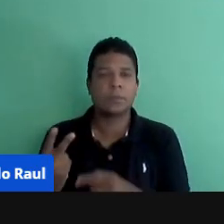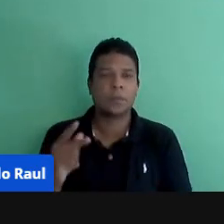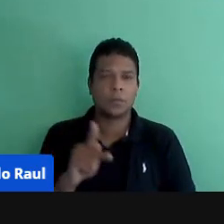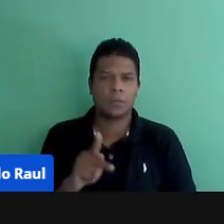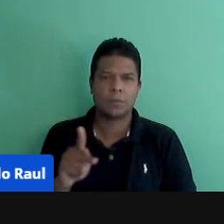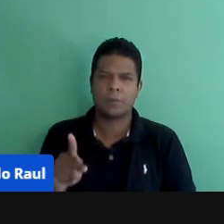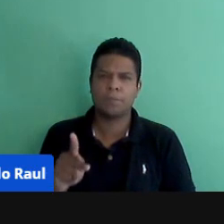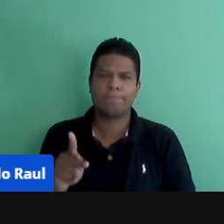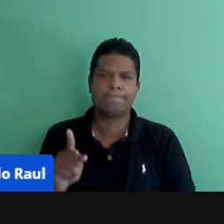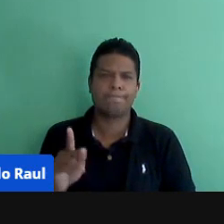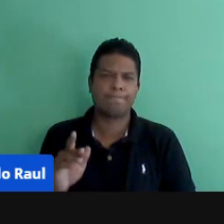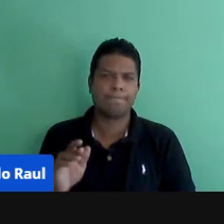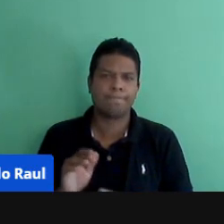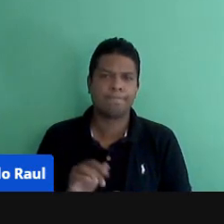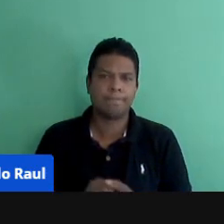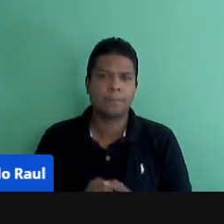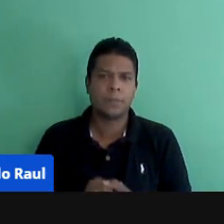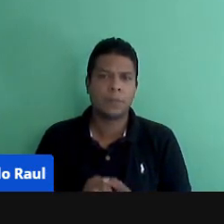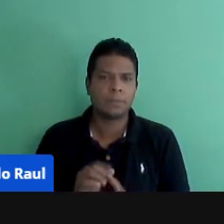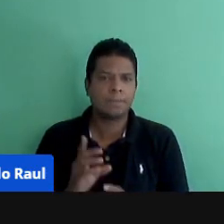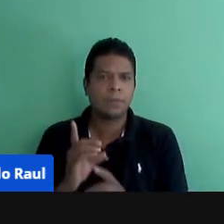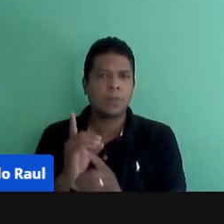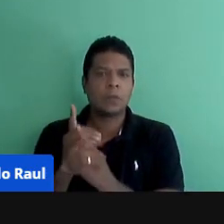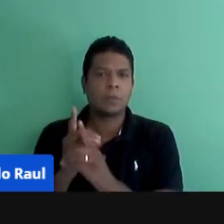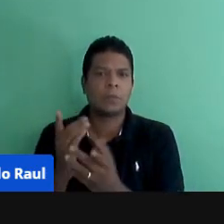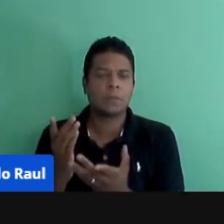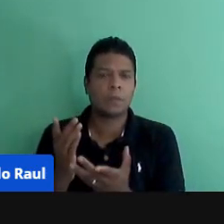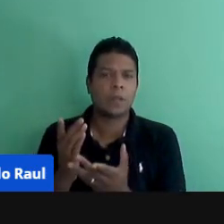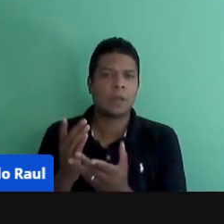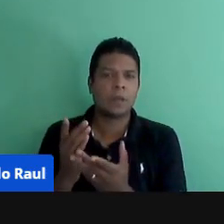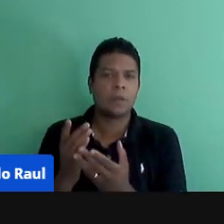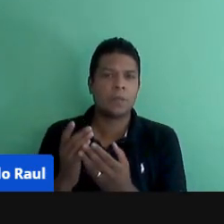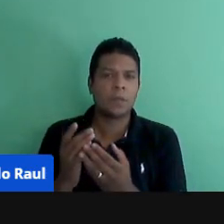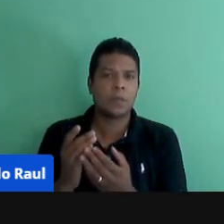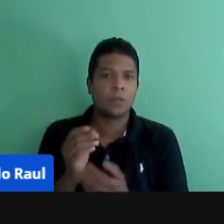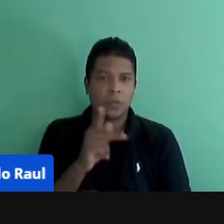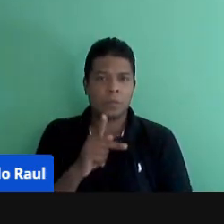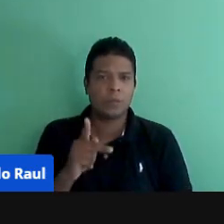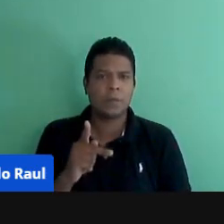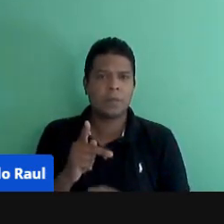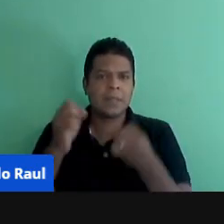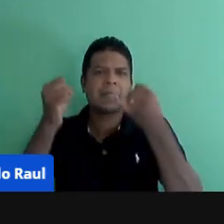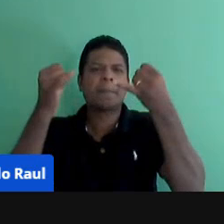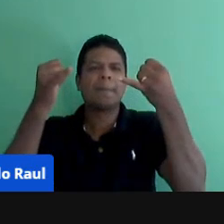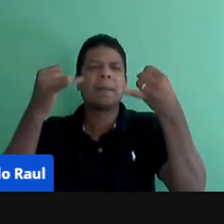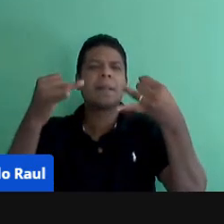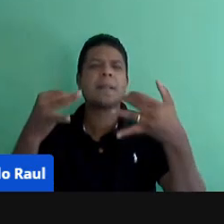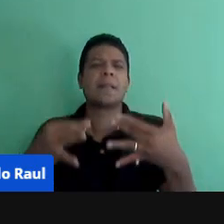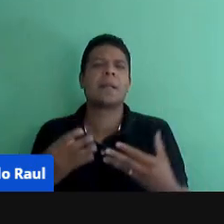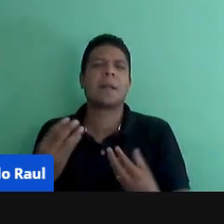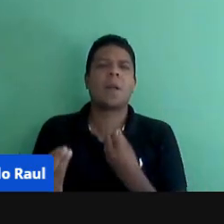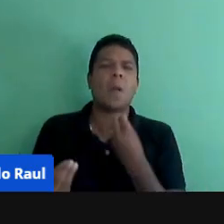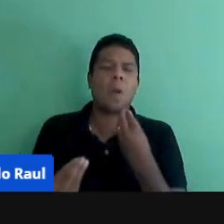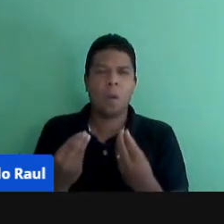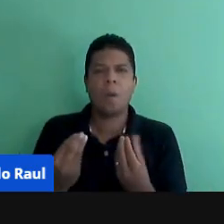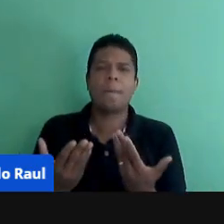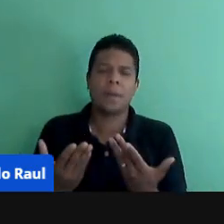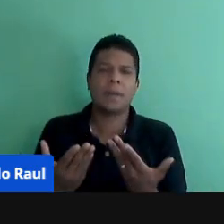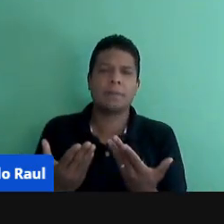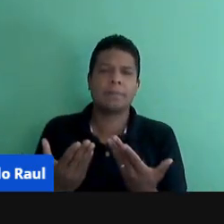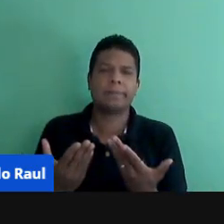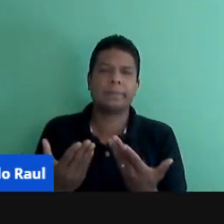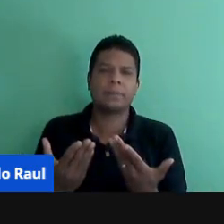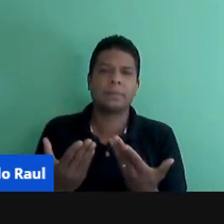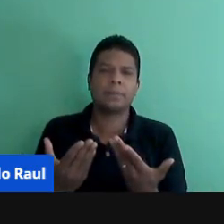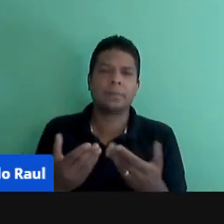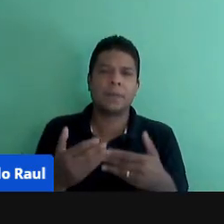foi uma forma que nós encontramos de dar voz aos professores da nossa rede. É claro que nós gostaríamos